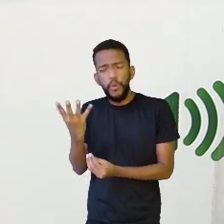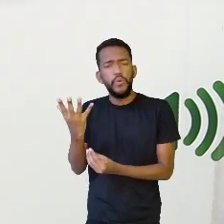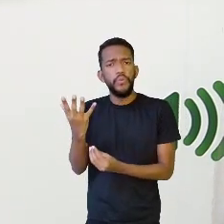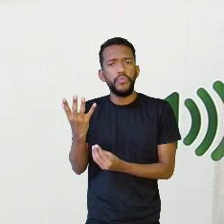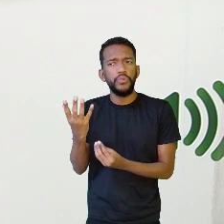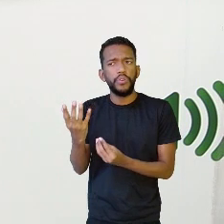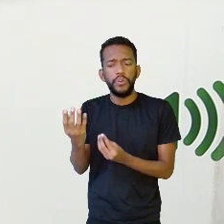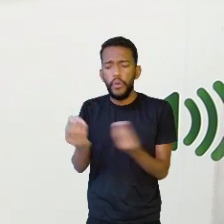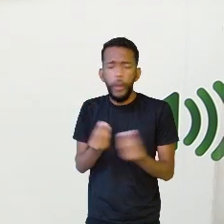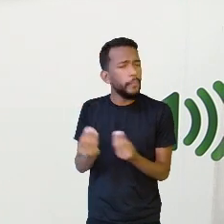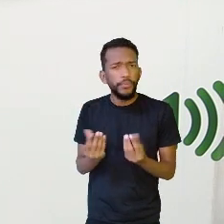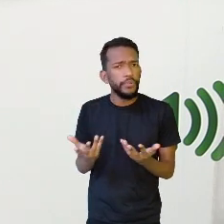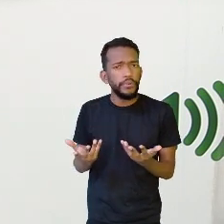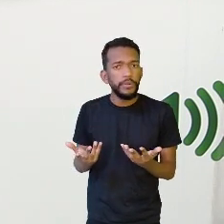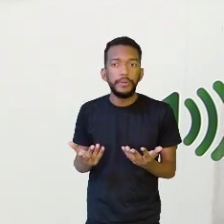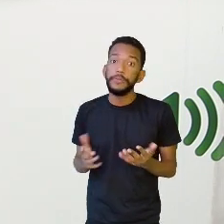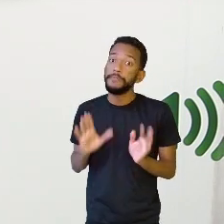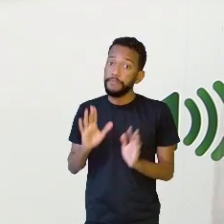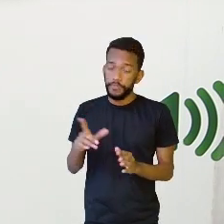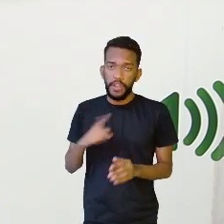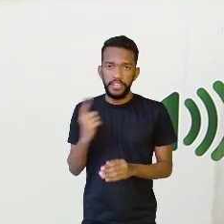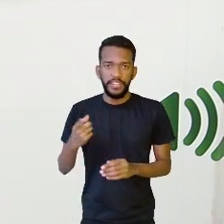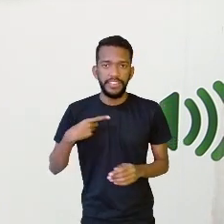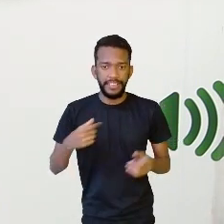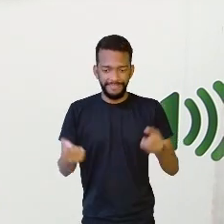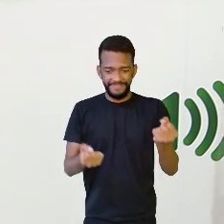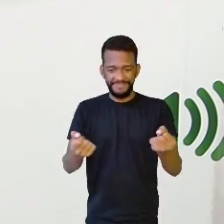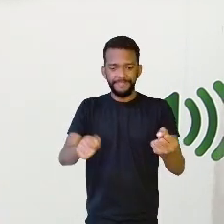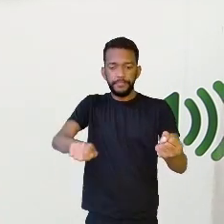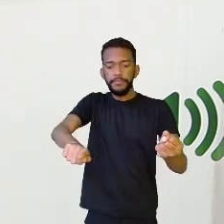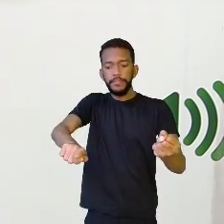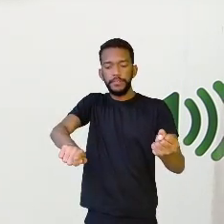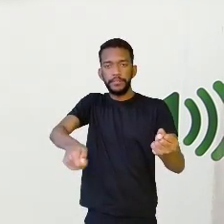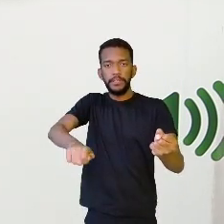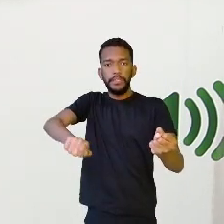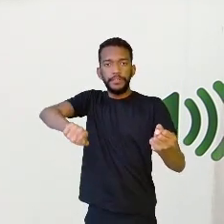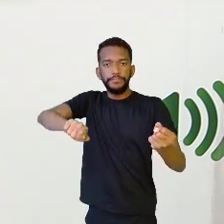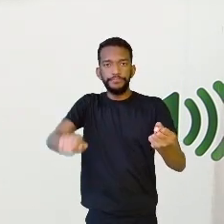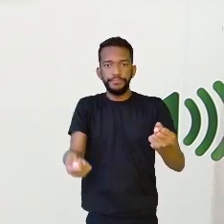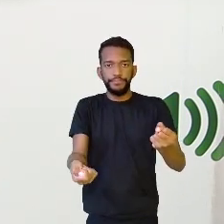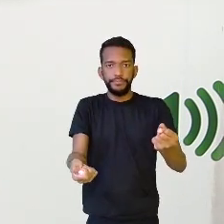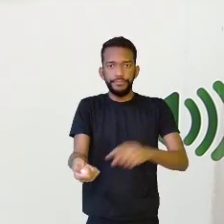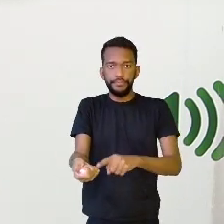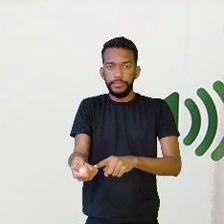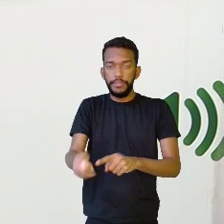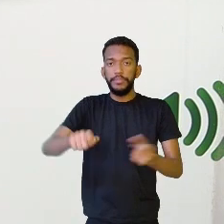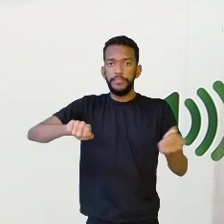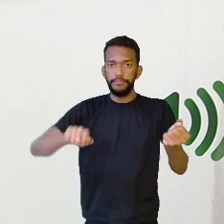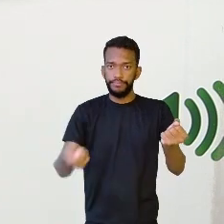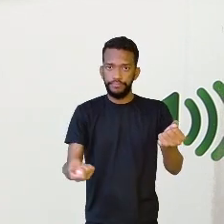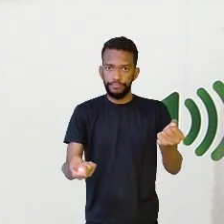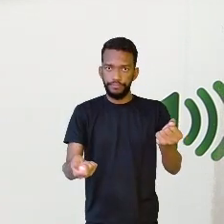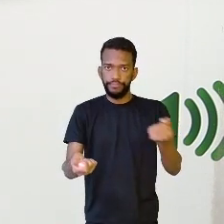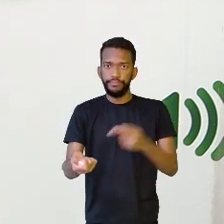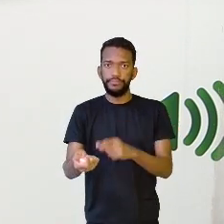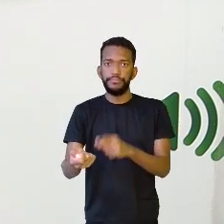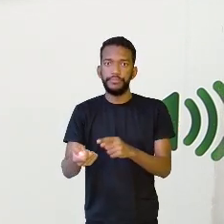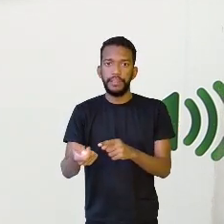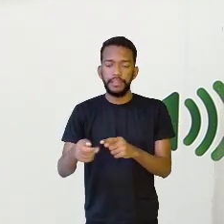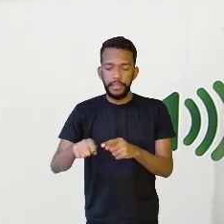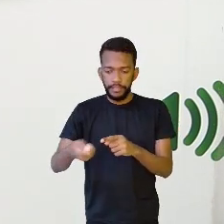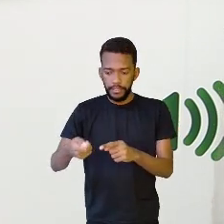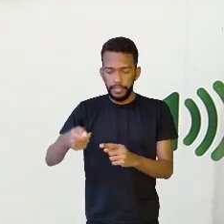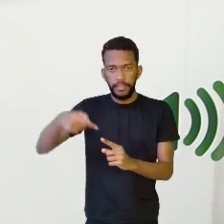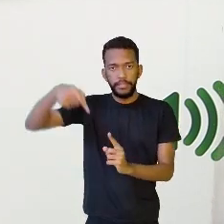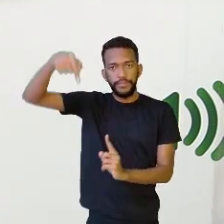quê? Quando nós ligamos o carro, nós temos um aparelho lá, eletrônico, que